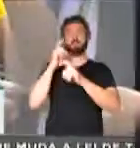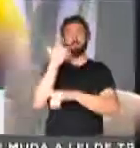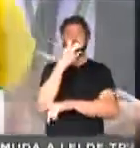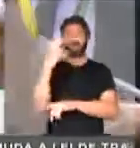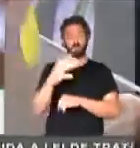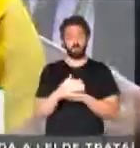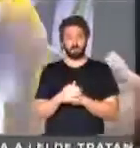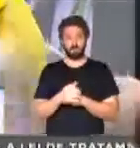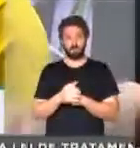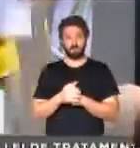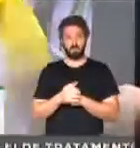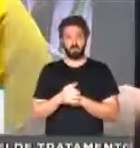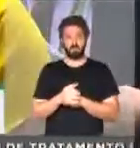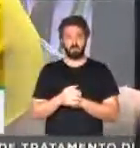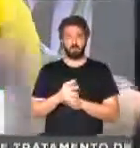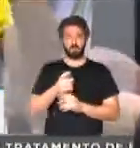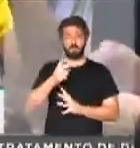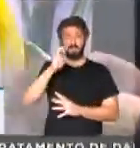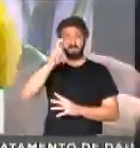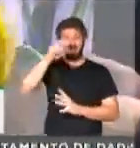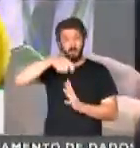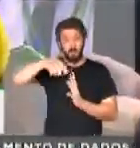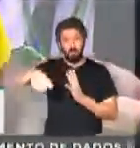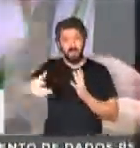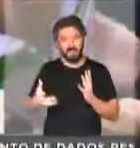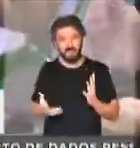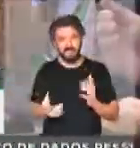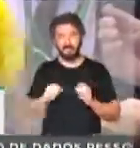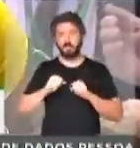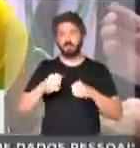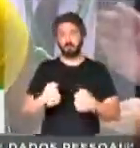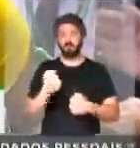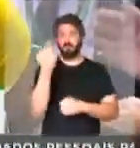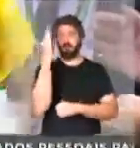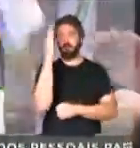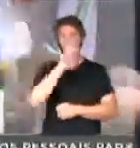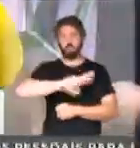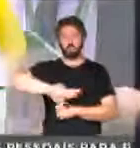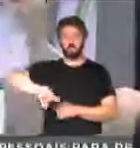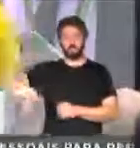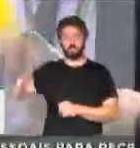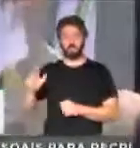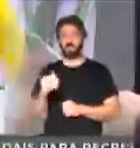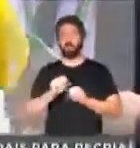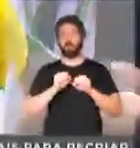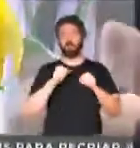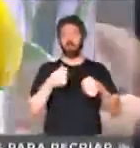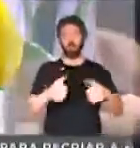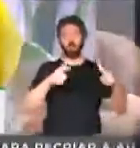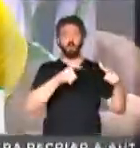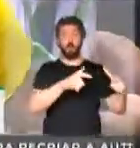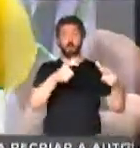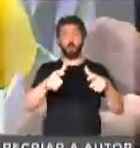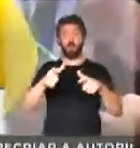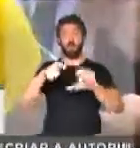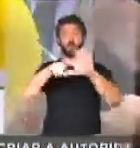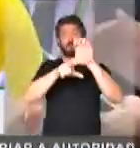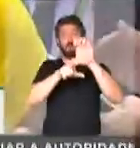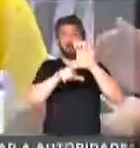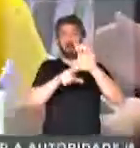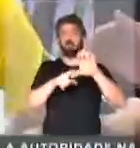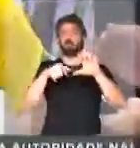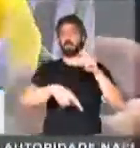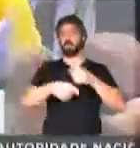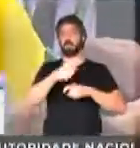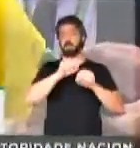florestal em apenas 5 meses. Em defesa da nossa biodiversidade, em defesa dos territórios que dependem